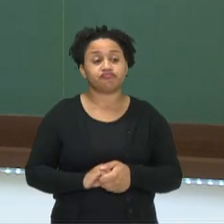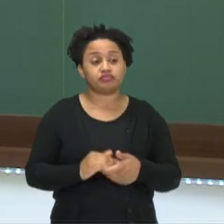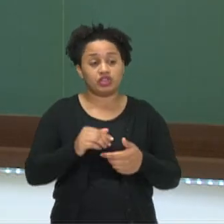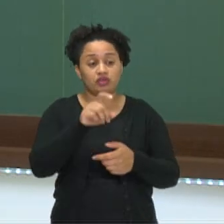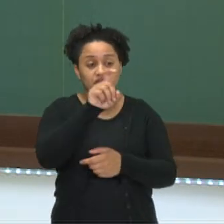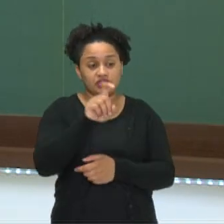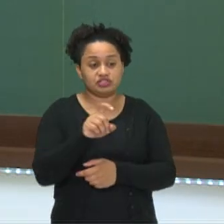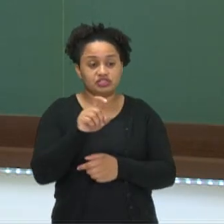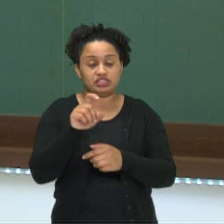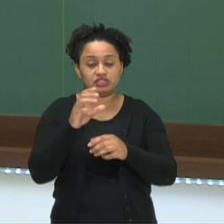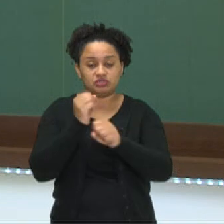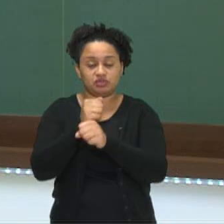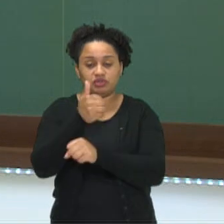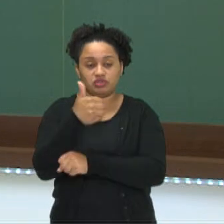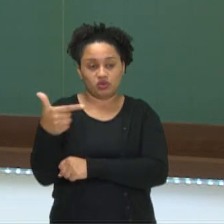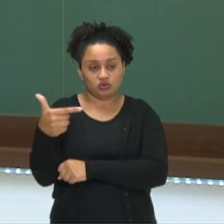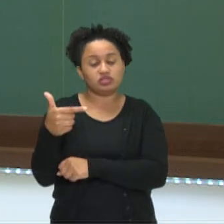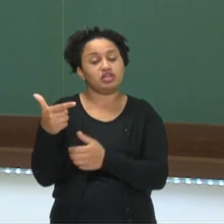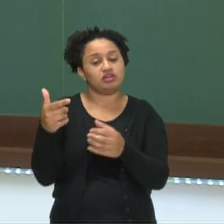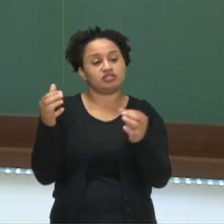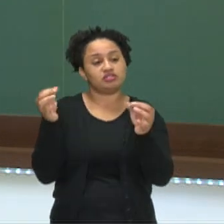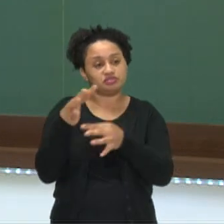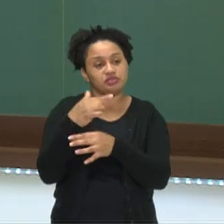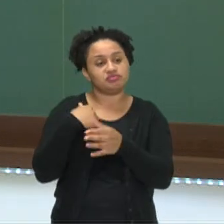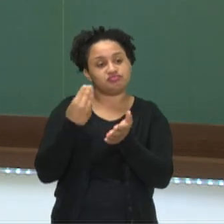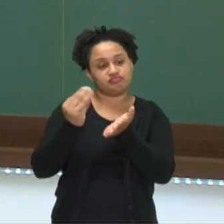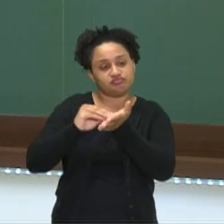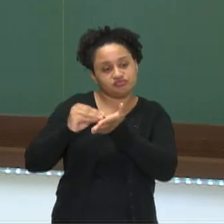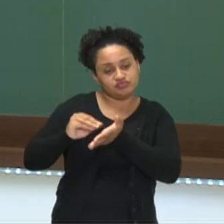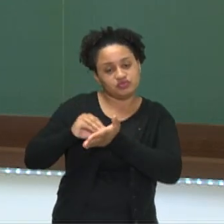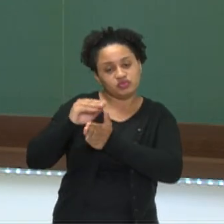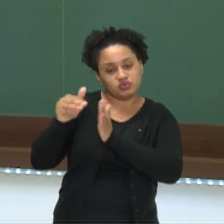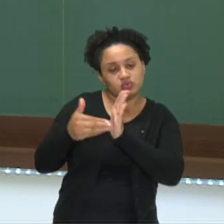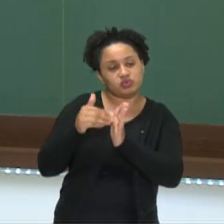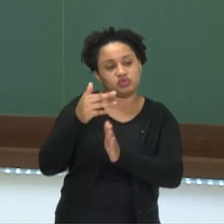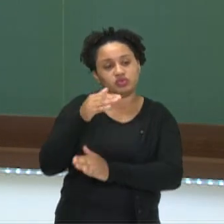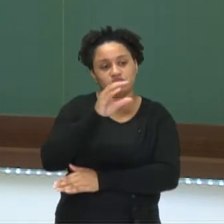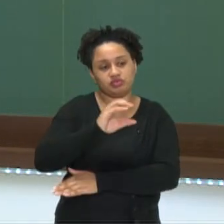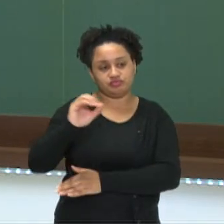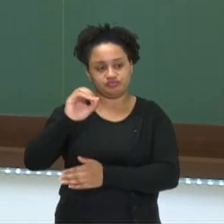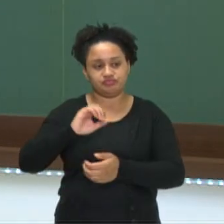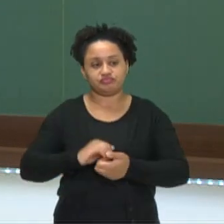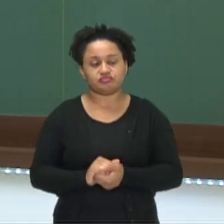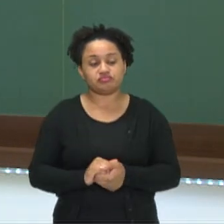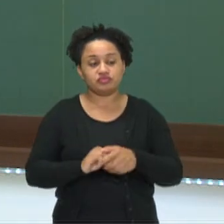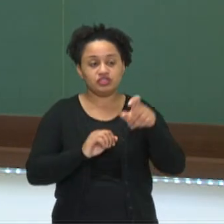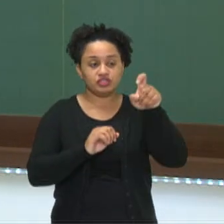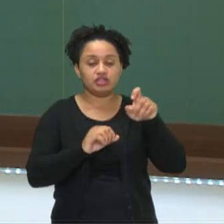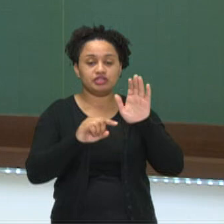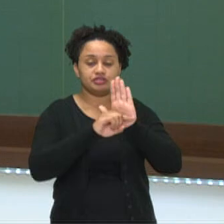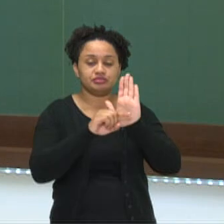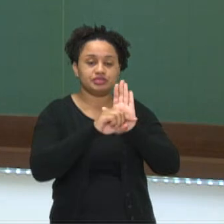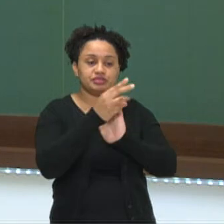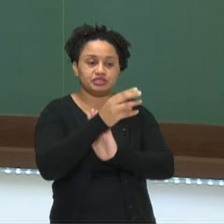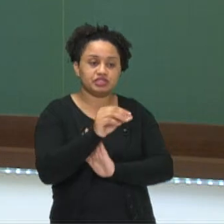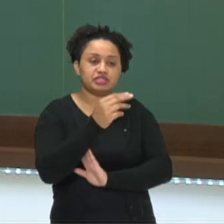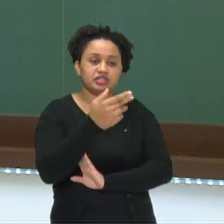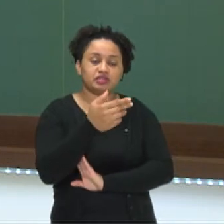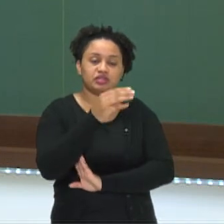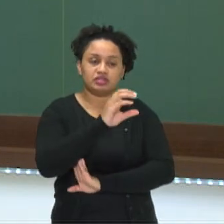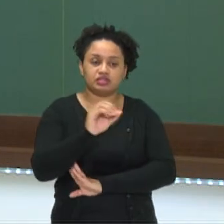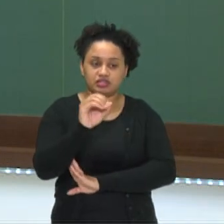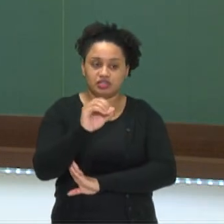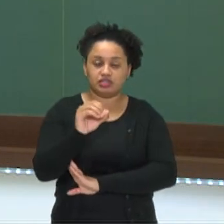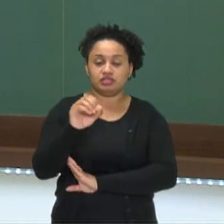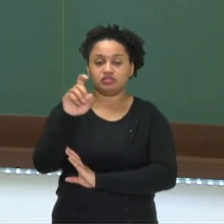a zero, acabou o problema, né? Só escrever cada um deles igual a zero. X menos 30 igual a zero, dá que x igual a 30. X